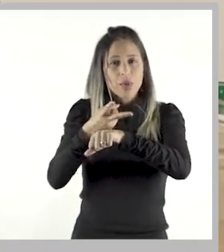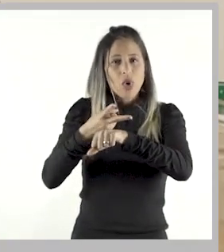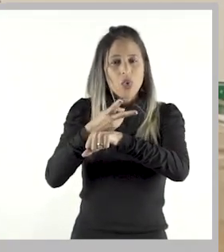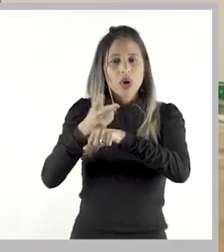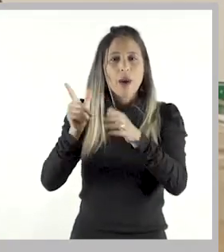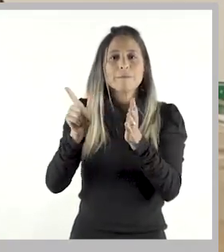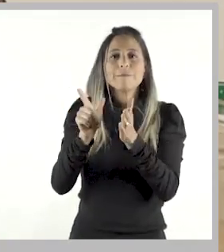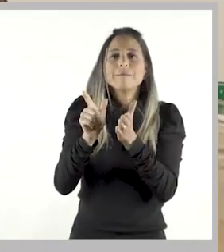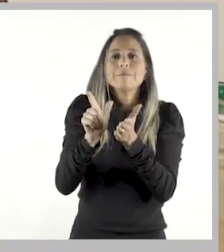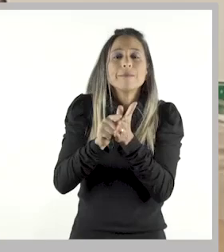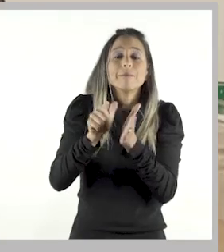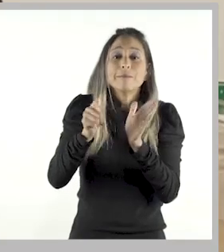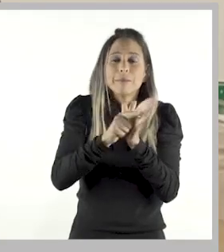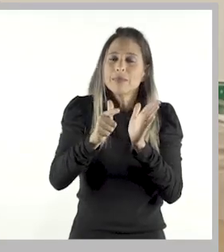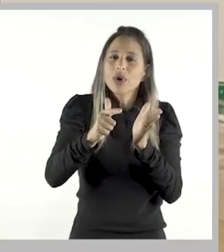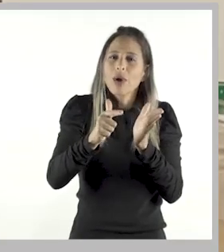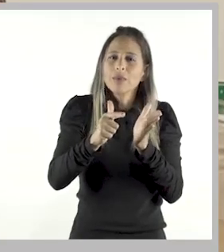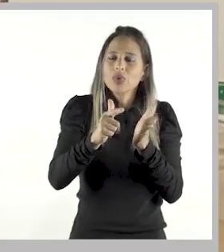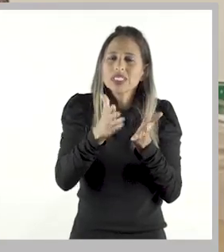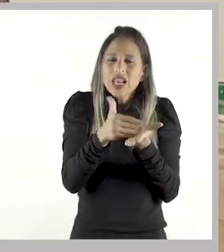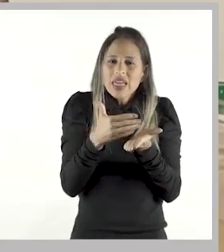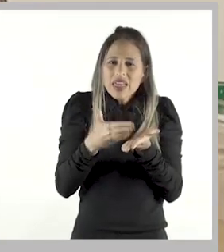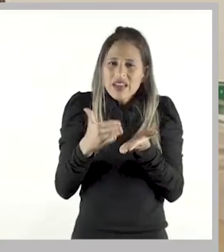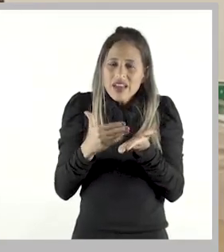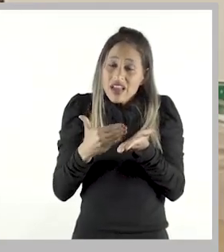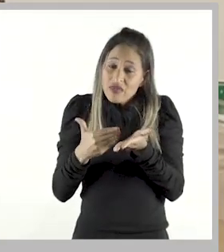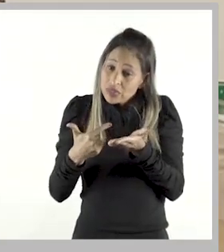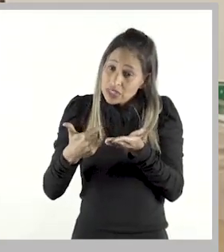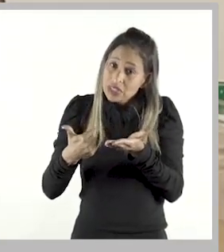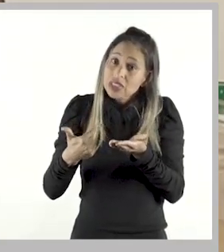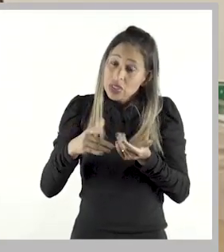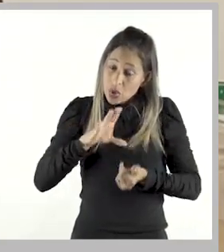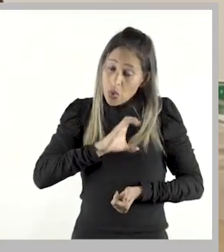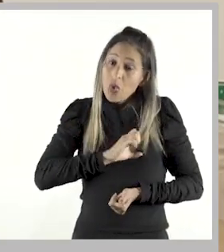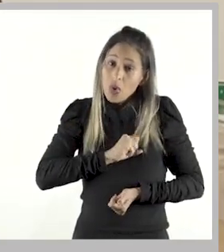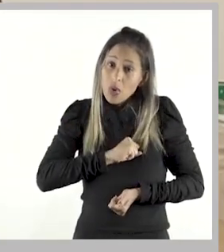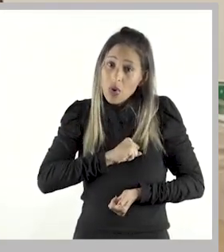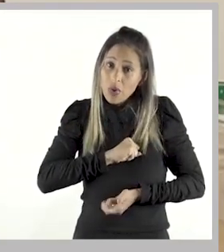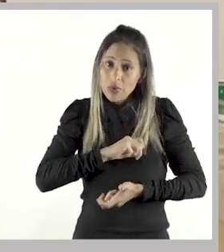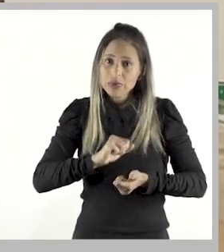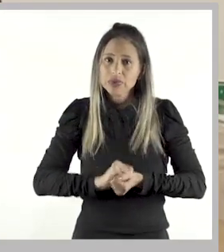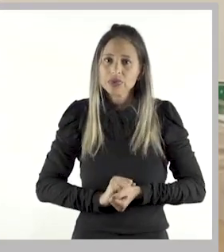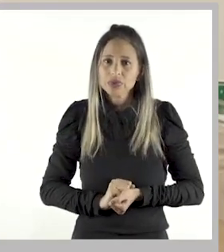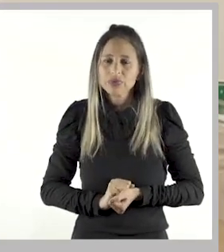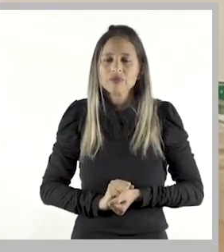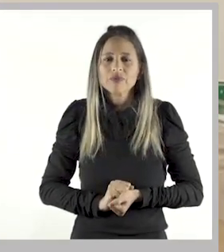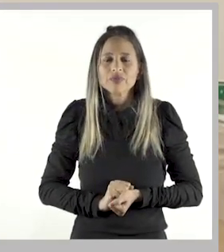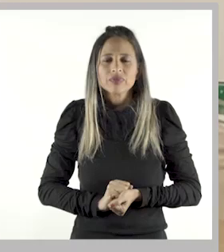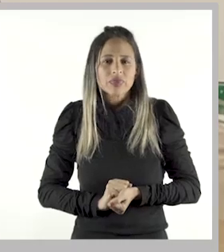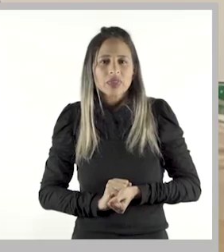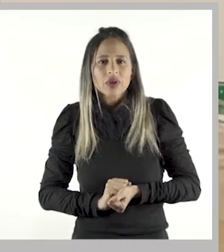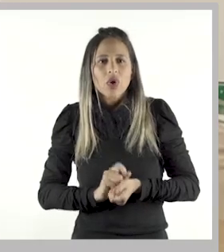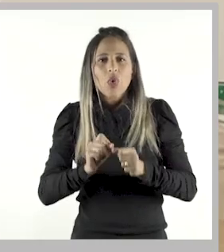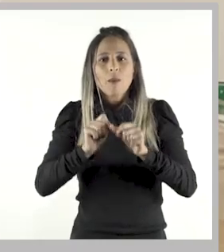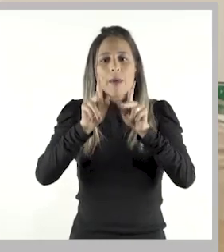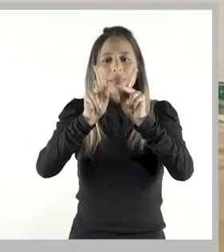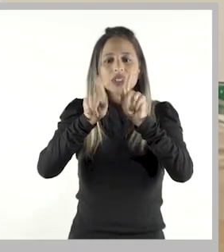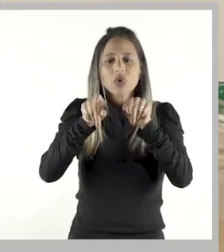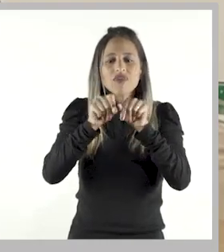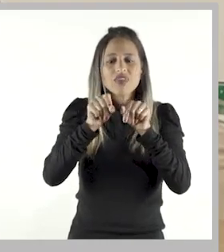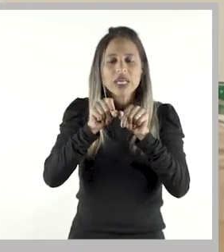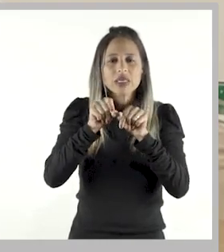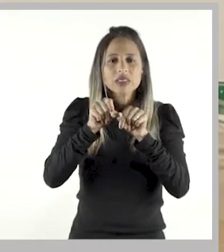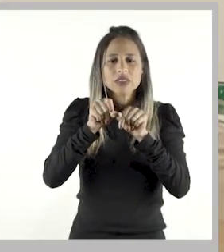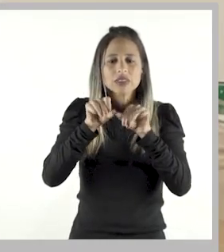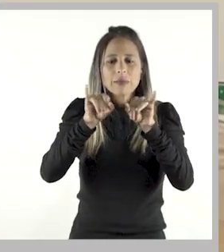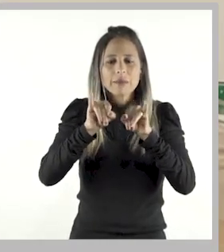interessam e olhar um pouco. Como é que foi que aquela pessoa fez aquele desenho? Não só a